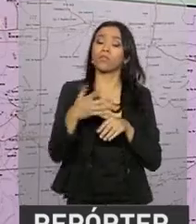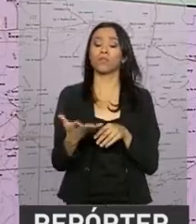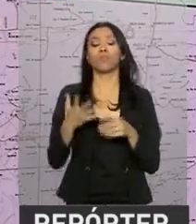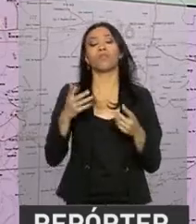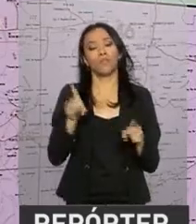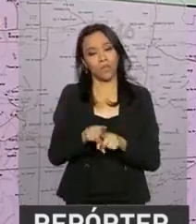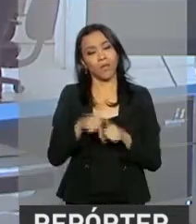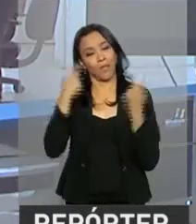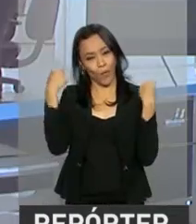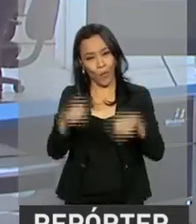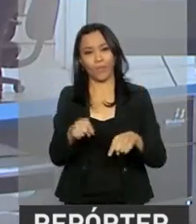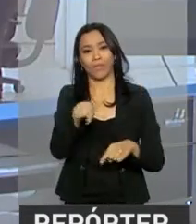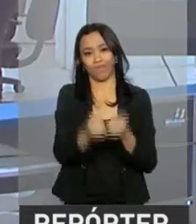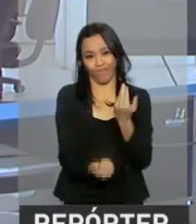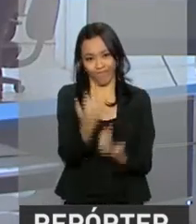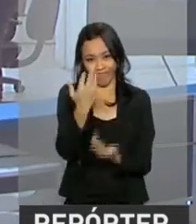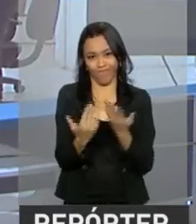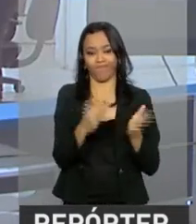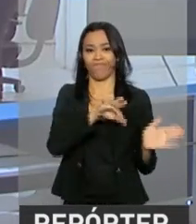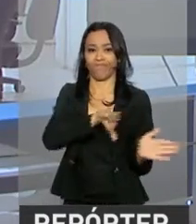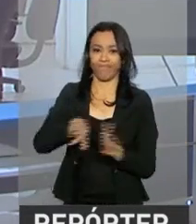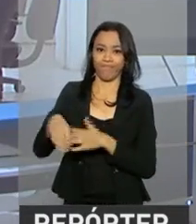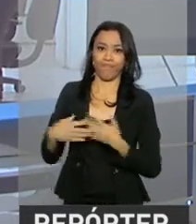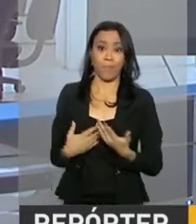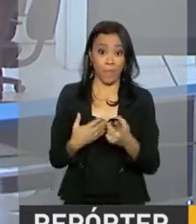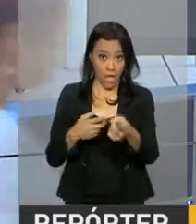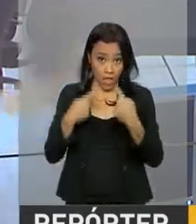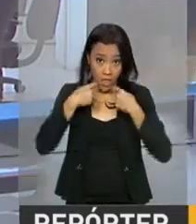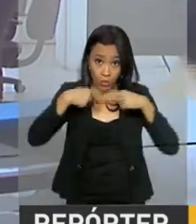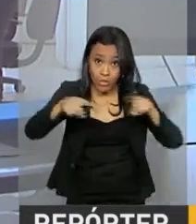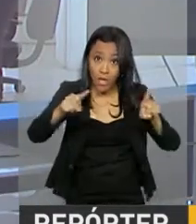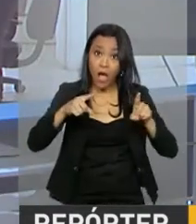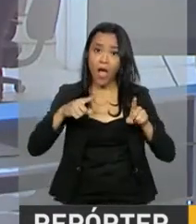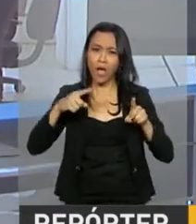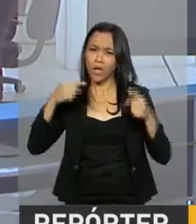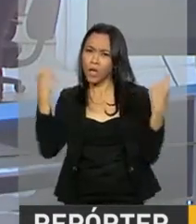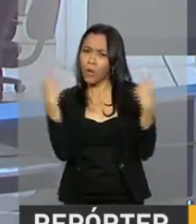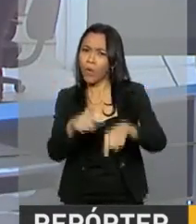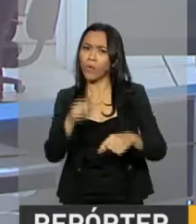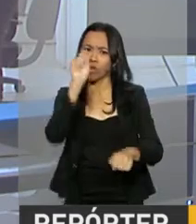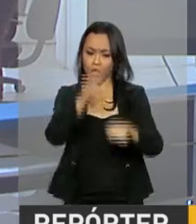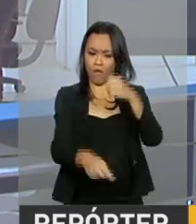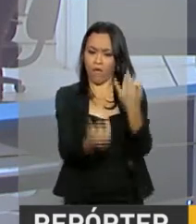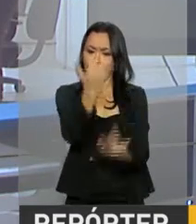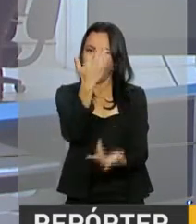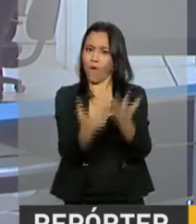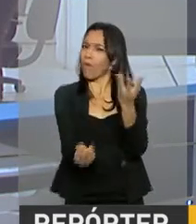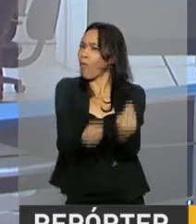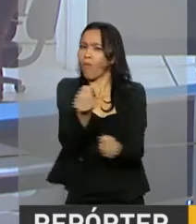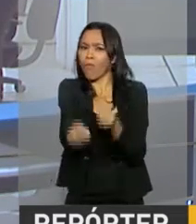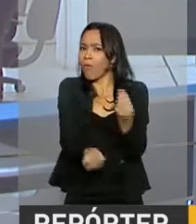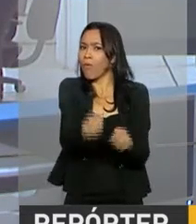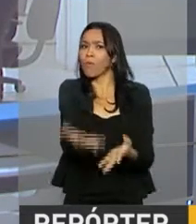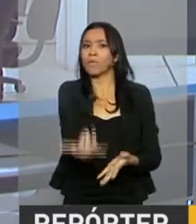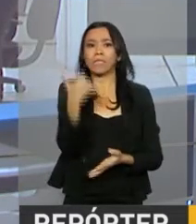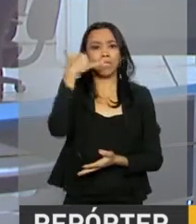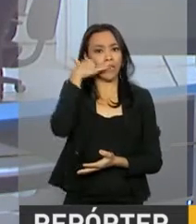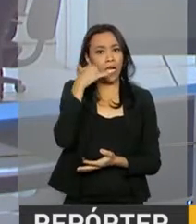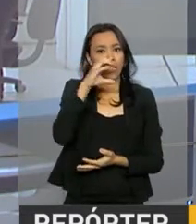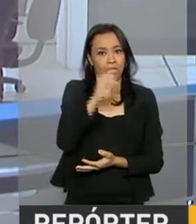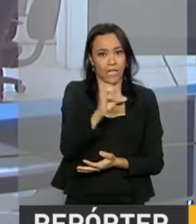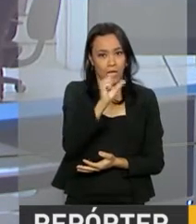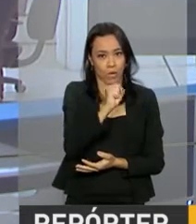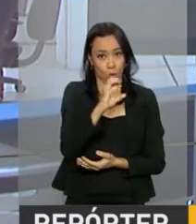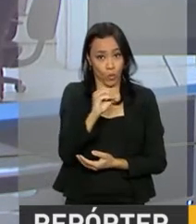ou fogo fazer também o combate e para fazer denúncias e ajudar no combate aos incêndios florestais você pode ligar no